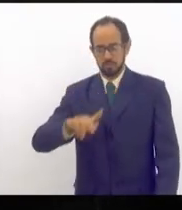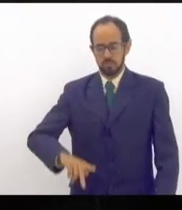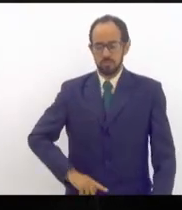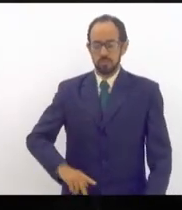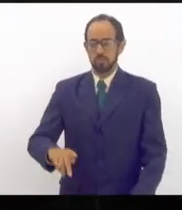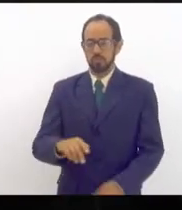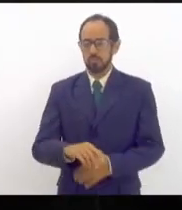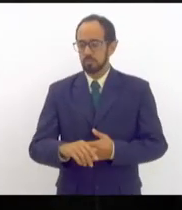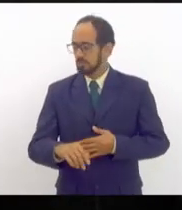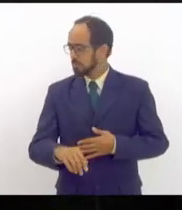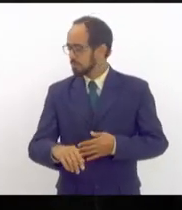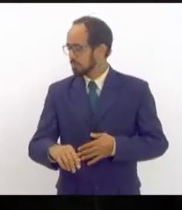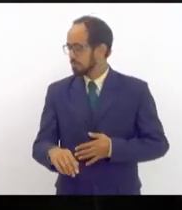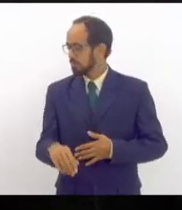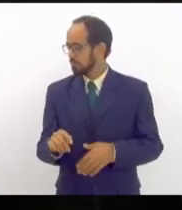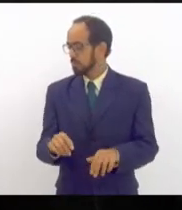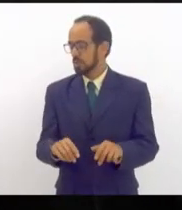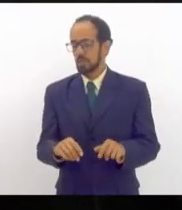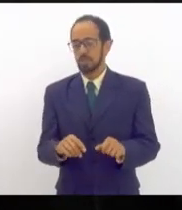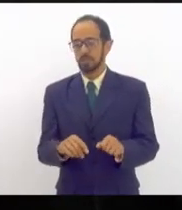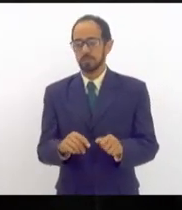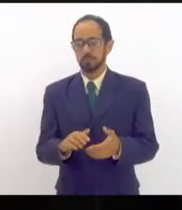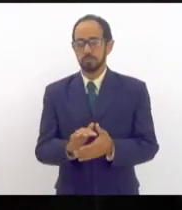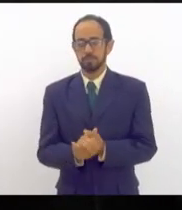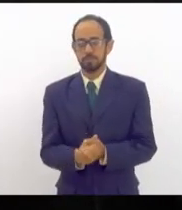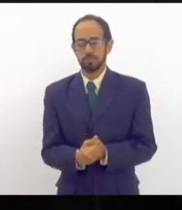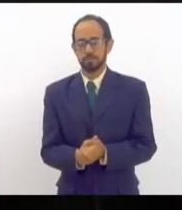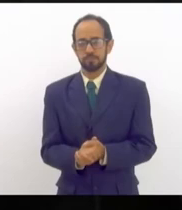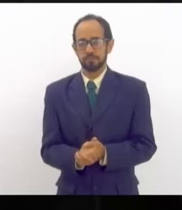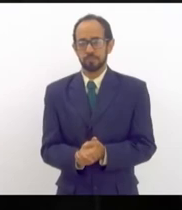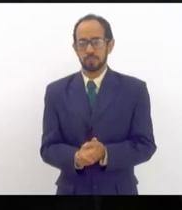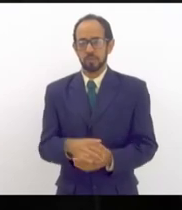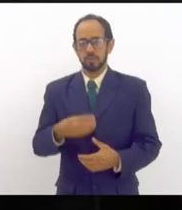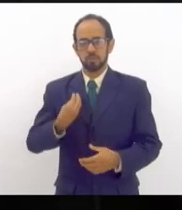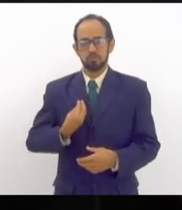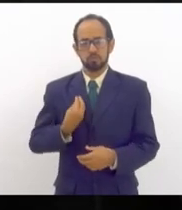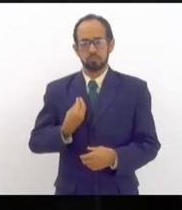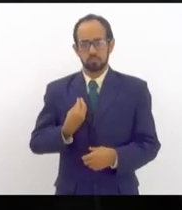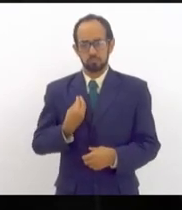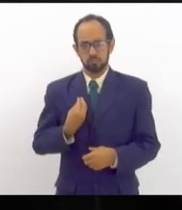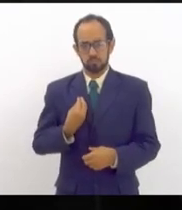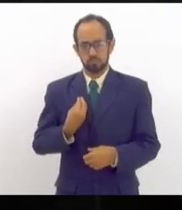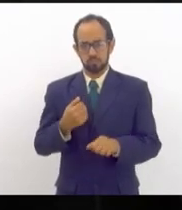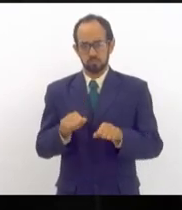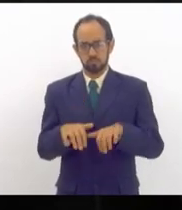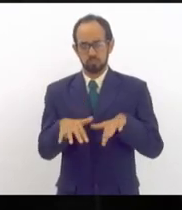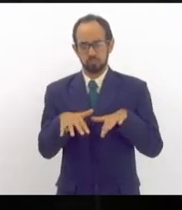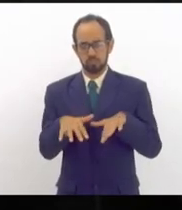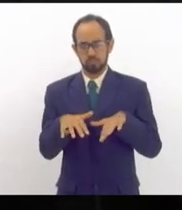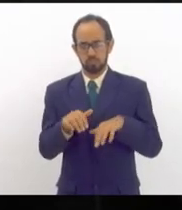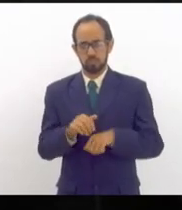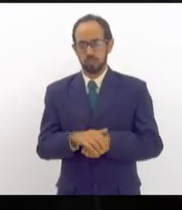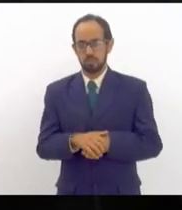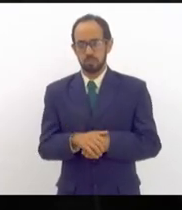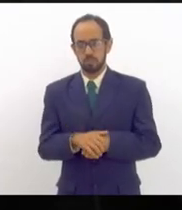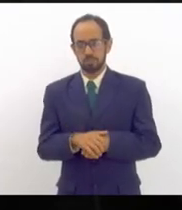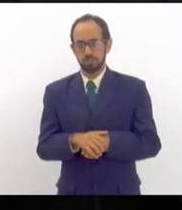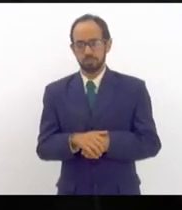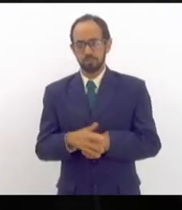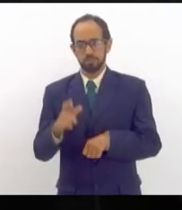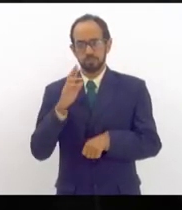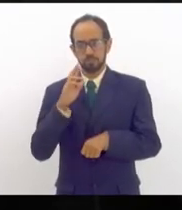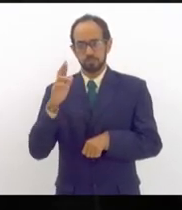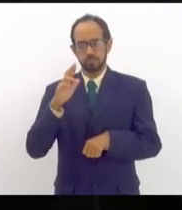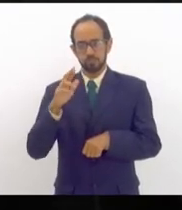senhoras e senhores deputados que ainda se encontram em Plenário senhora